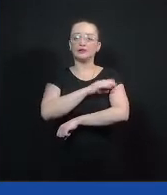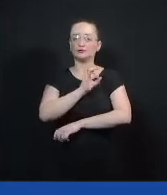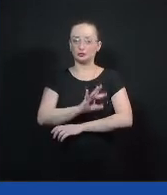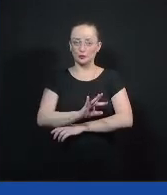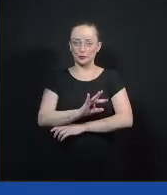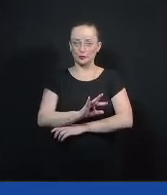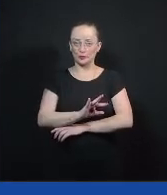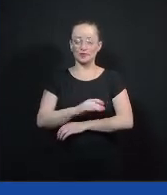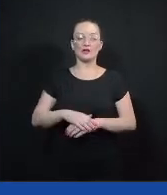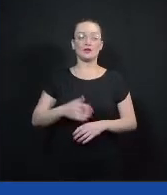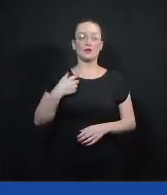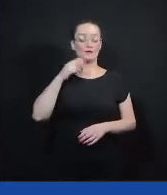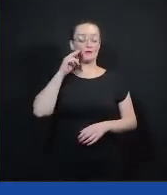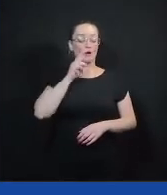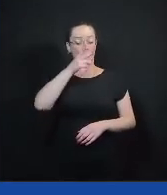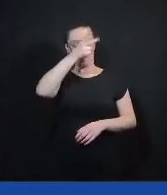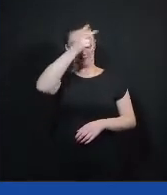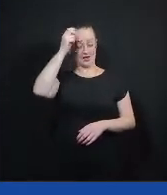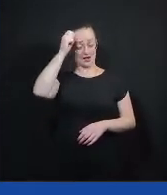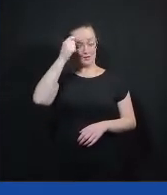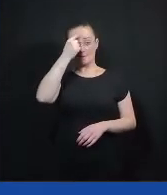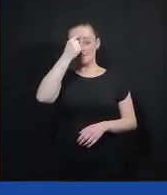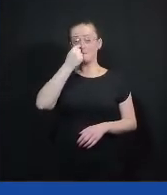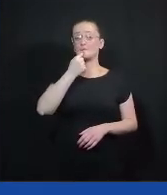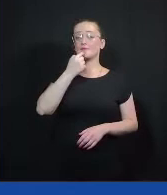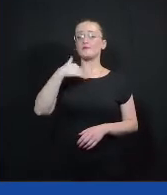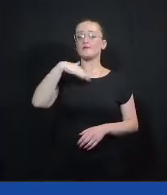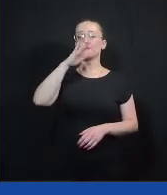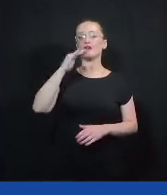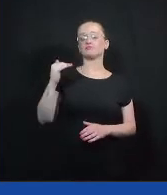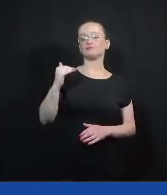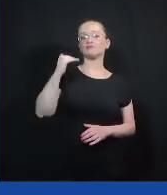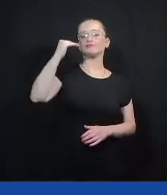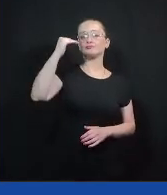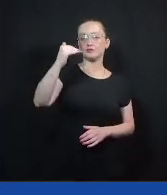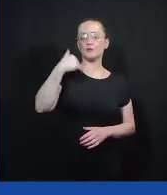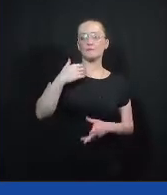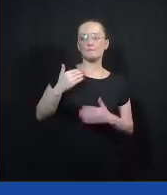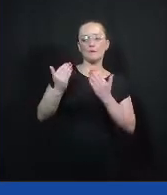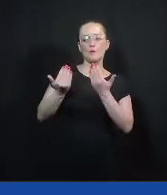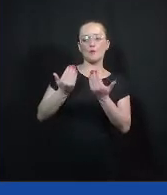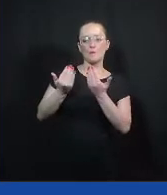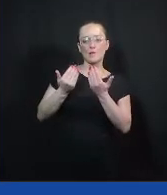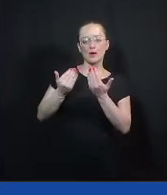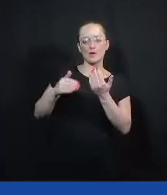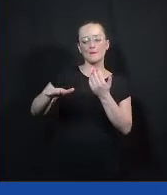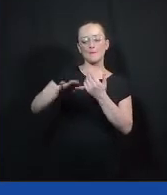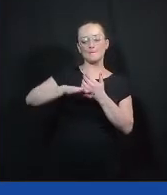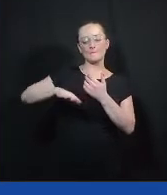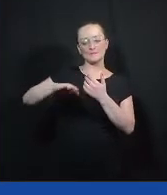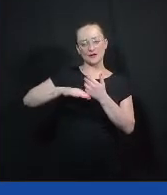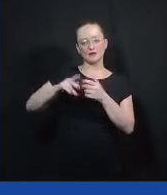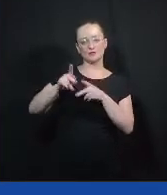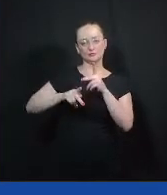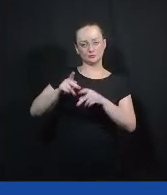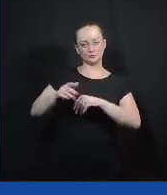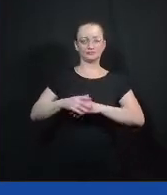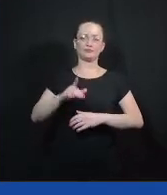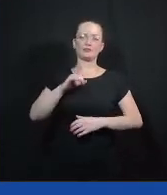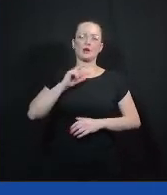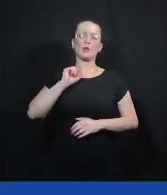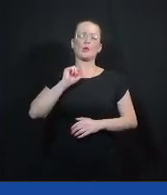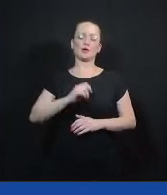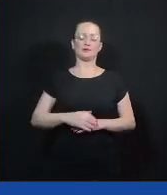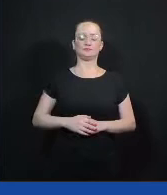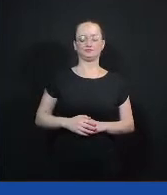gente olha para as candidaturas a prefeito, a gente vê um perfil um pouco mais elitizado se a gente compara com a média da população brasileira. Aí a gente tem